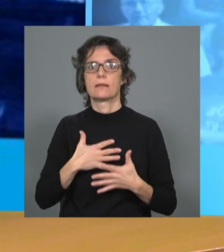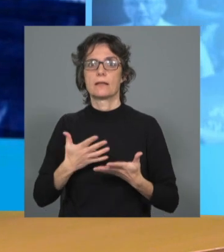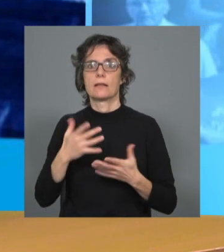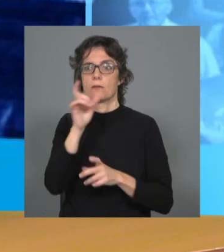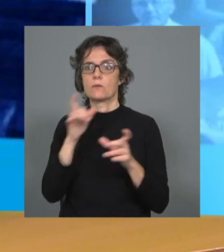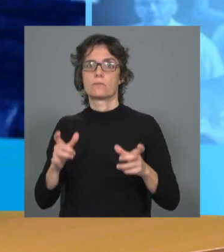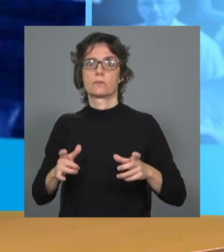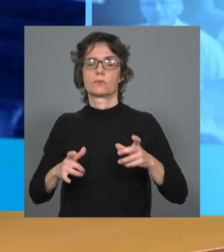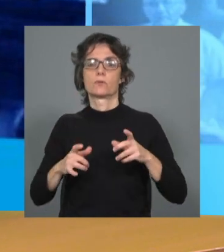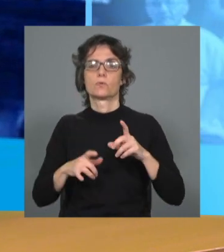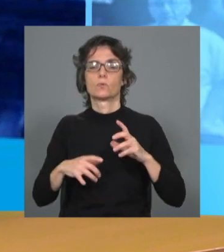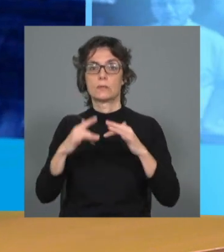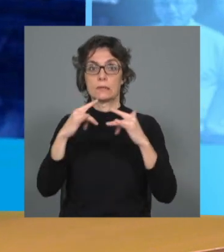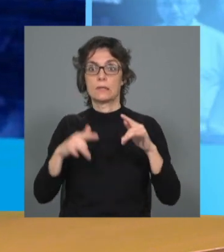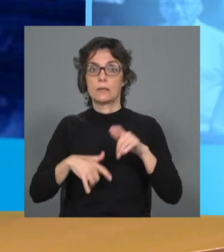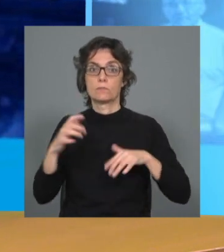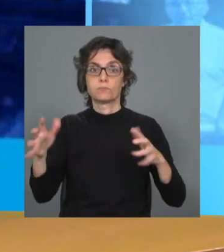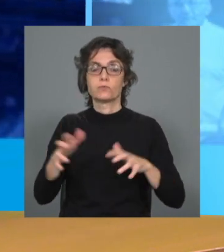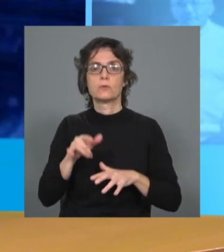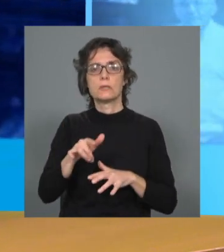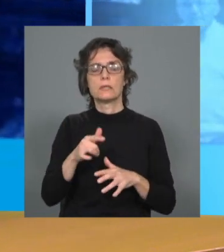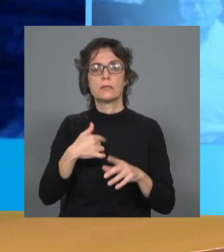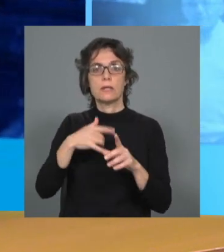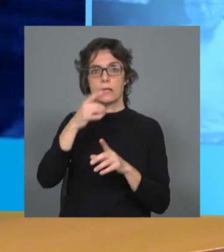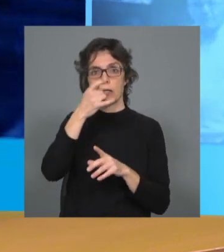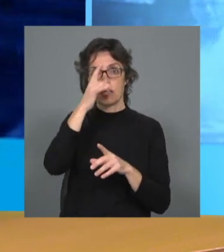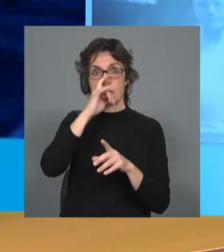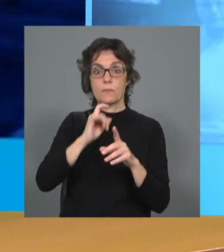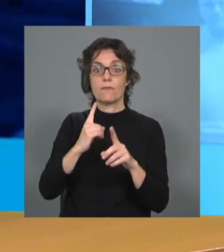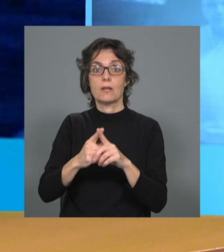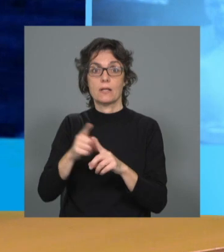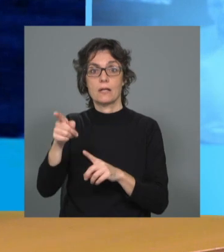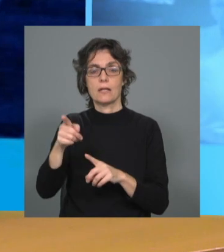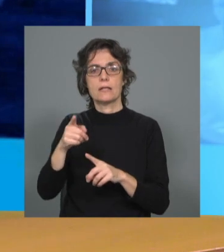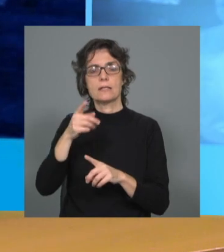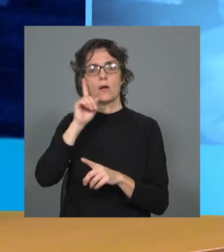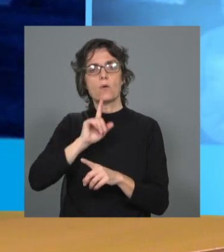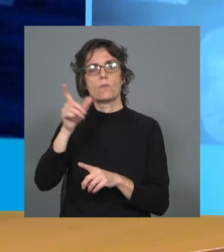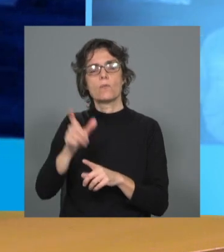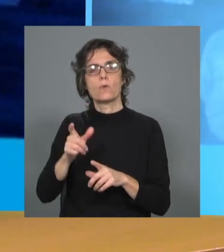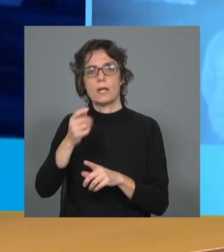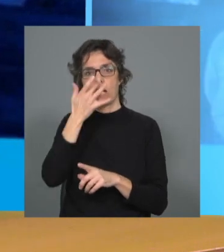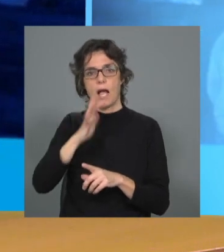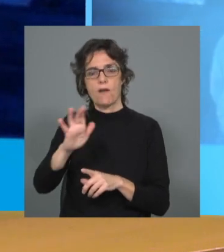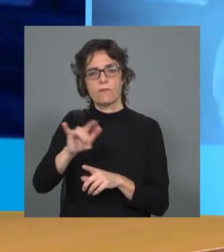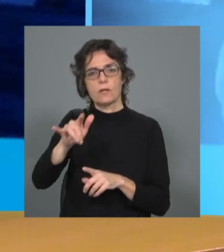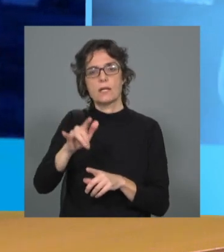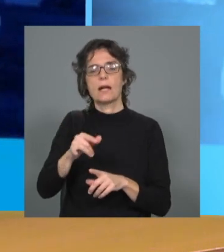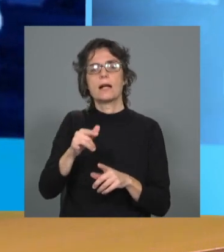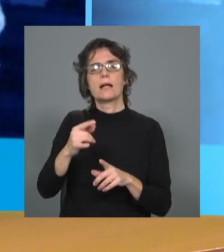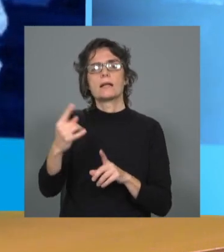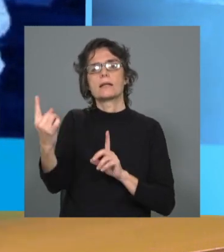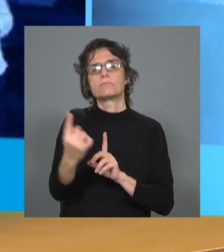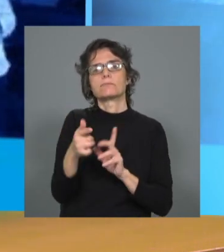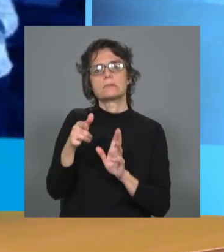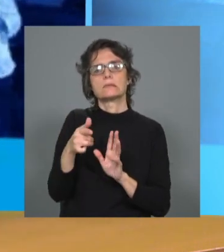com que ele tinha ouvido na Grécia tinha sido uma mulher africana, uma Juliette, que entrou no seu gabinete, se sentou, e que ele